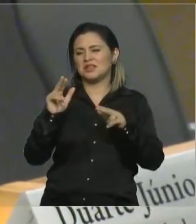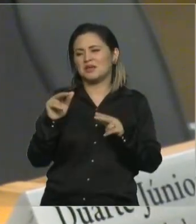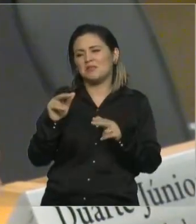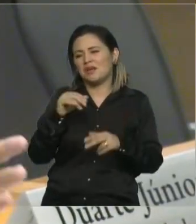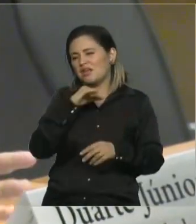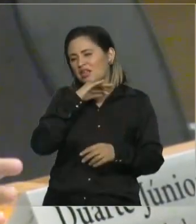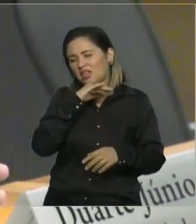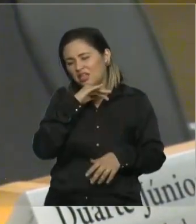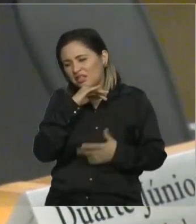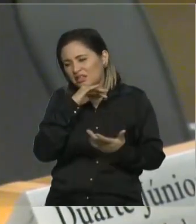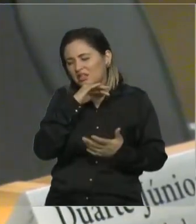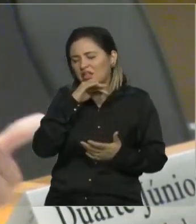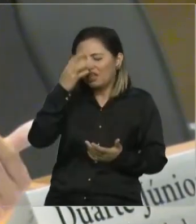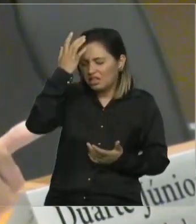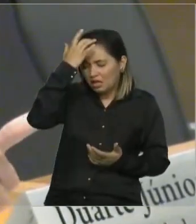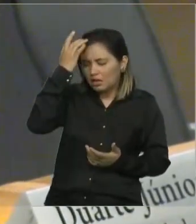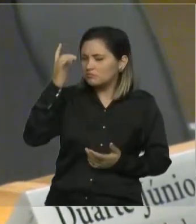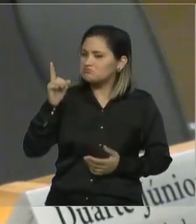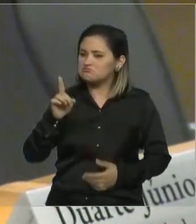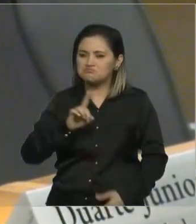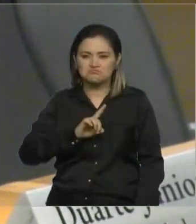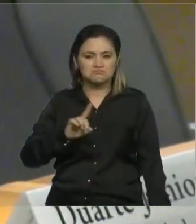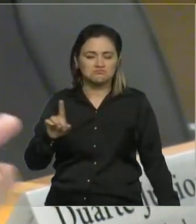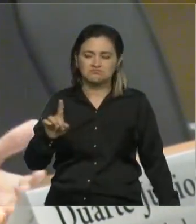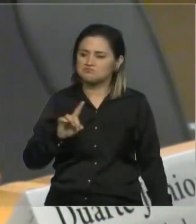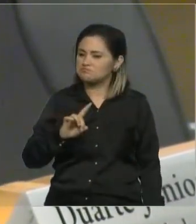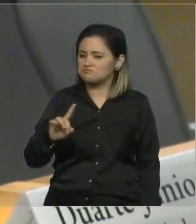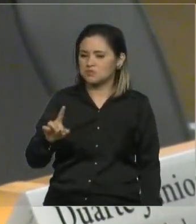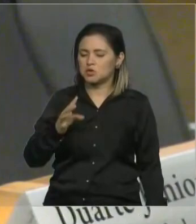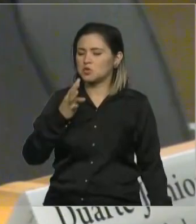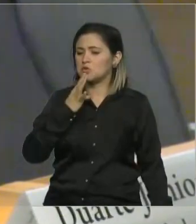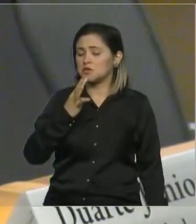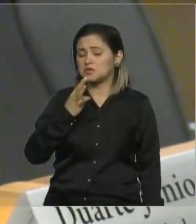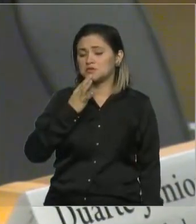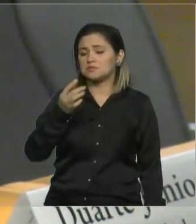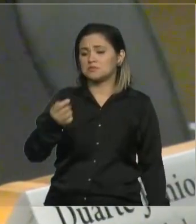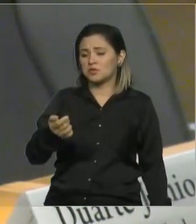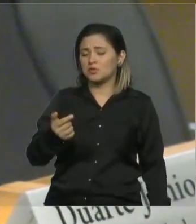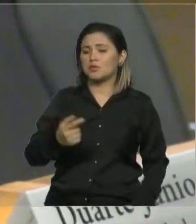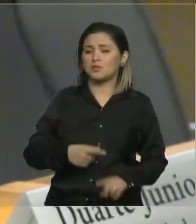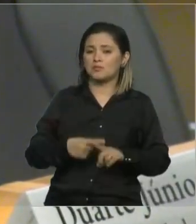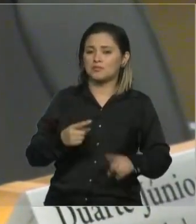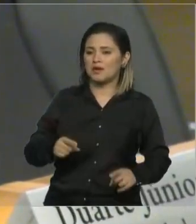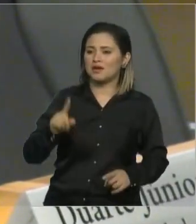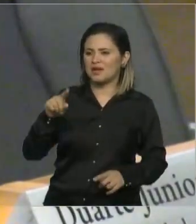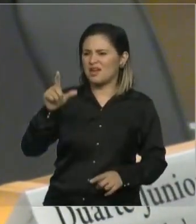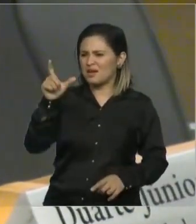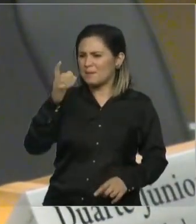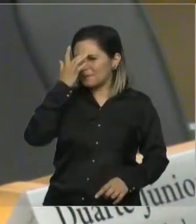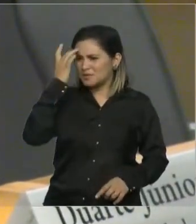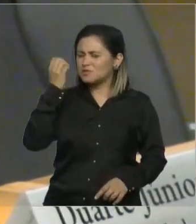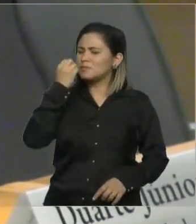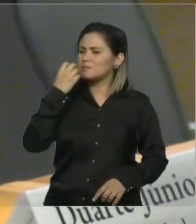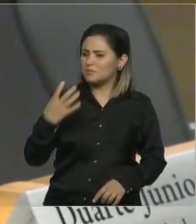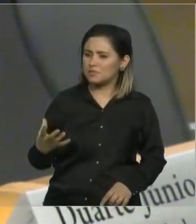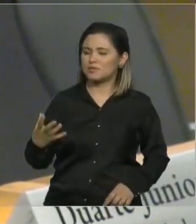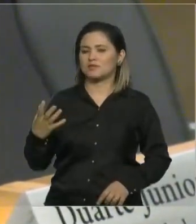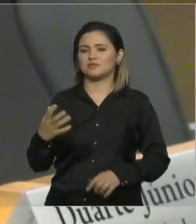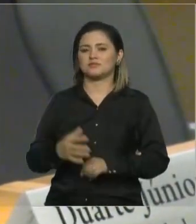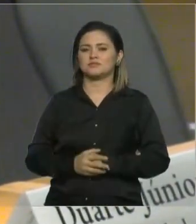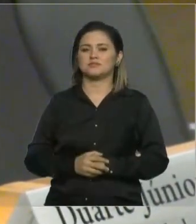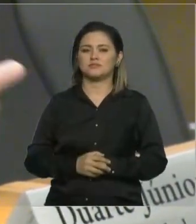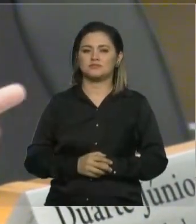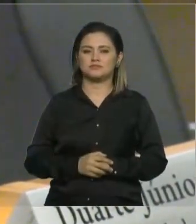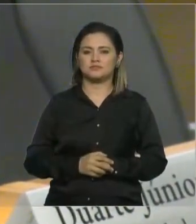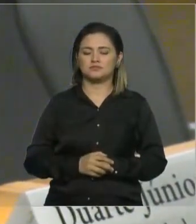e dá para perceber, pelo pouco que eu a conheci, palavras dela, como ela é uma pessoa do bem. E esse